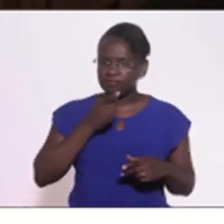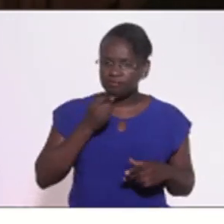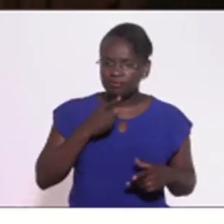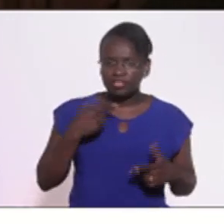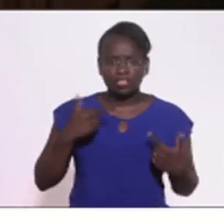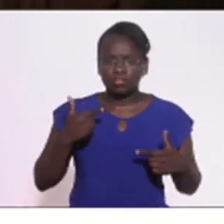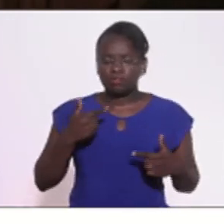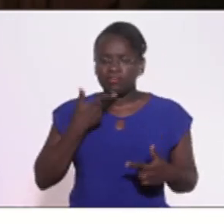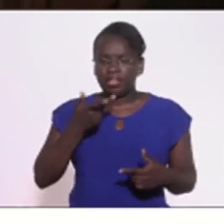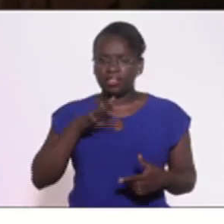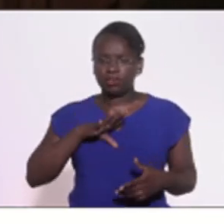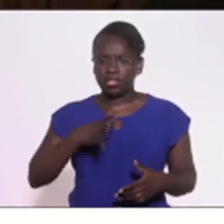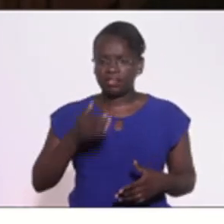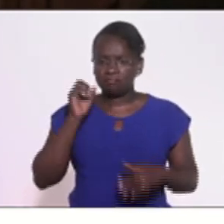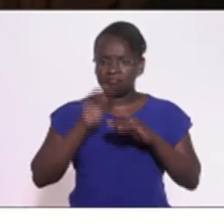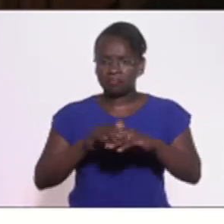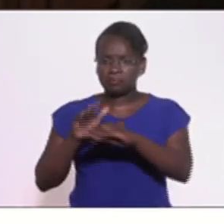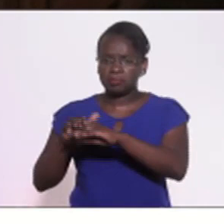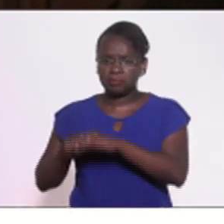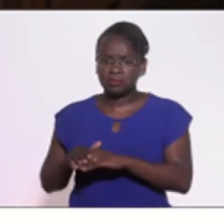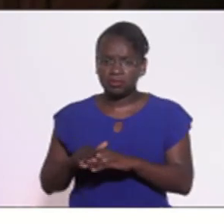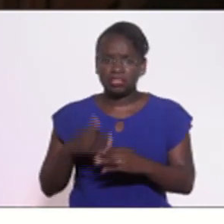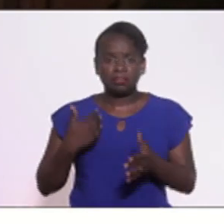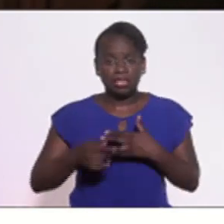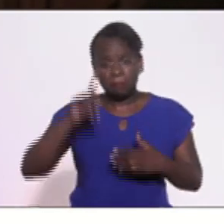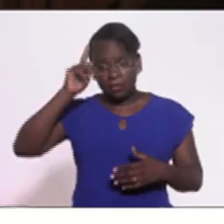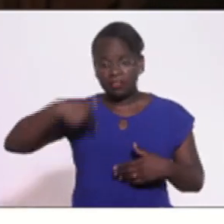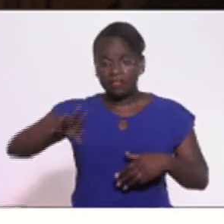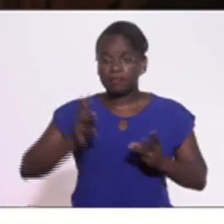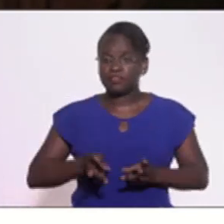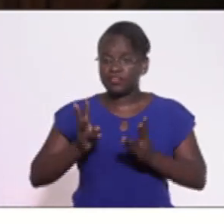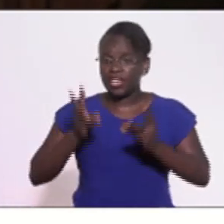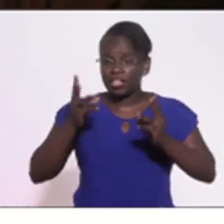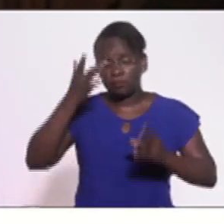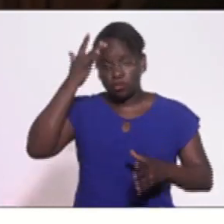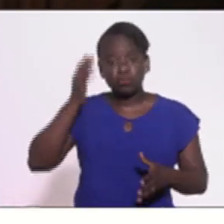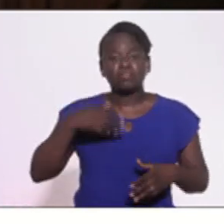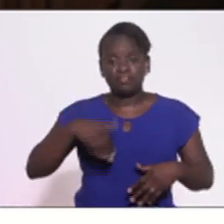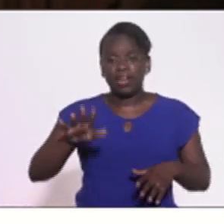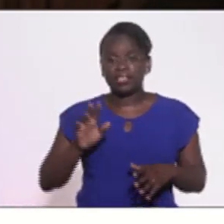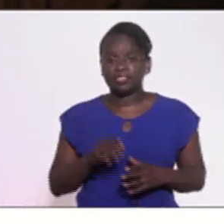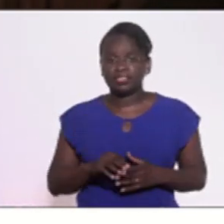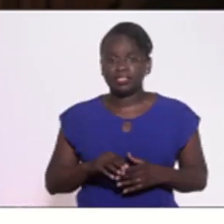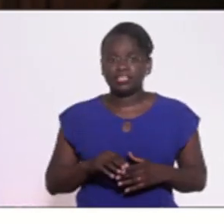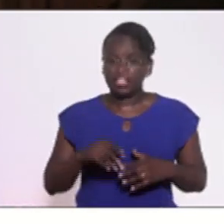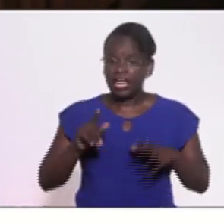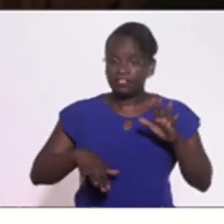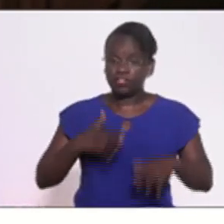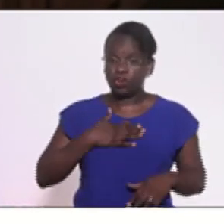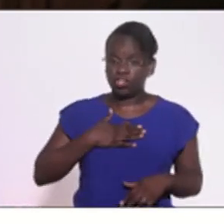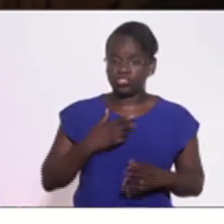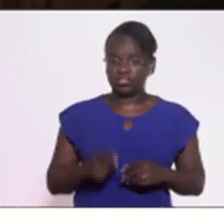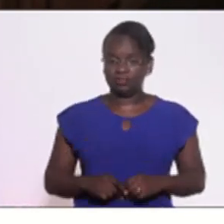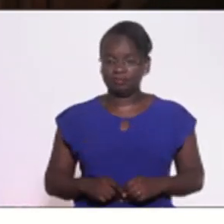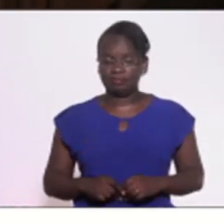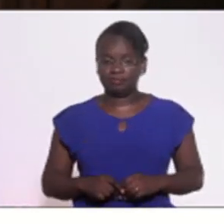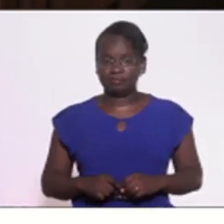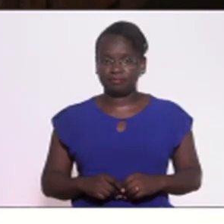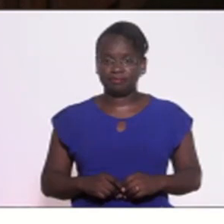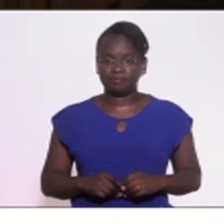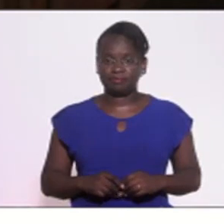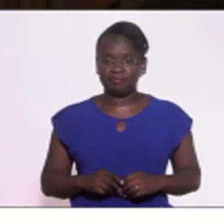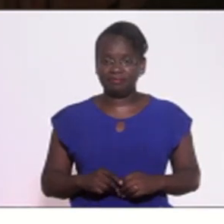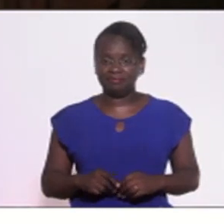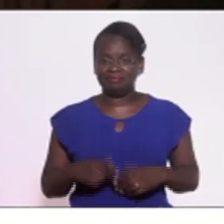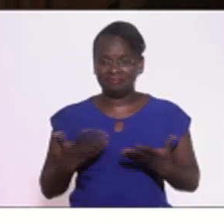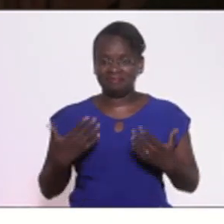tenho papa na língua. Se eu precisar mandar para o inferno, a pessoa acaba indo e até gostando.